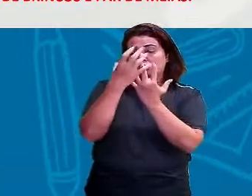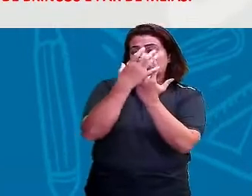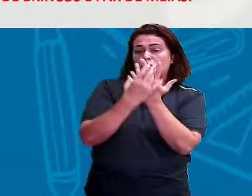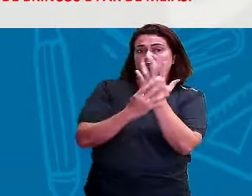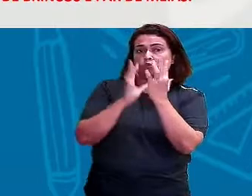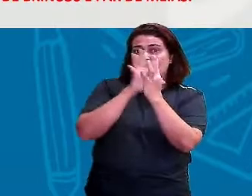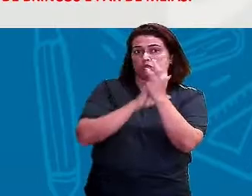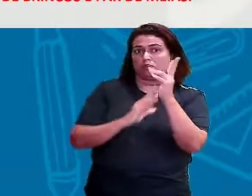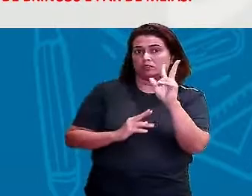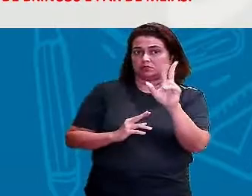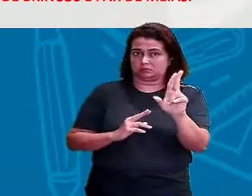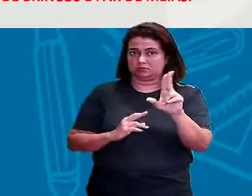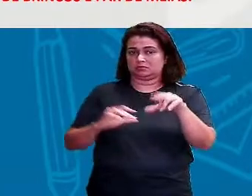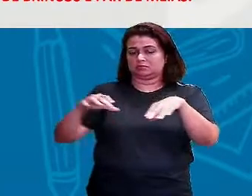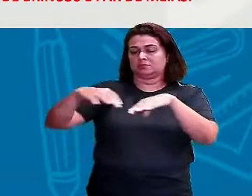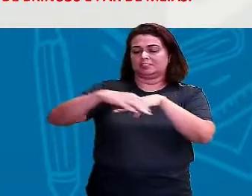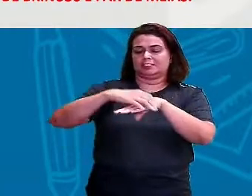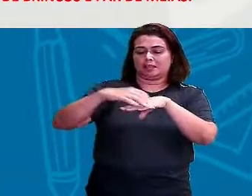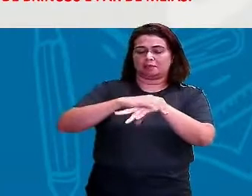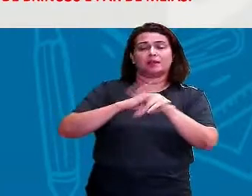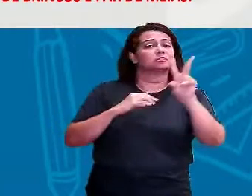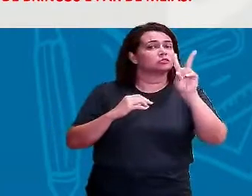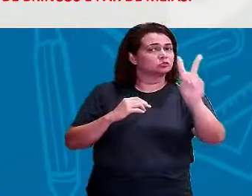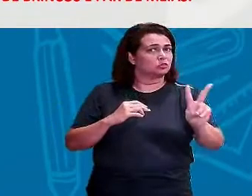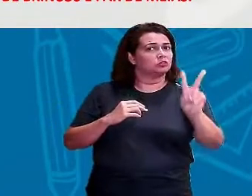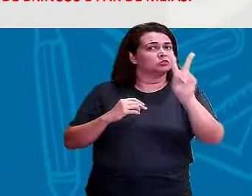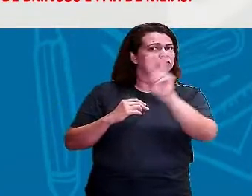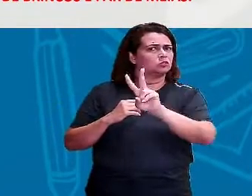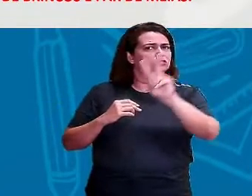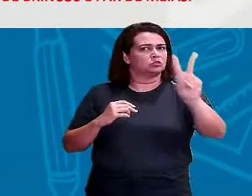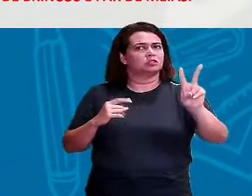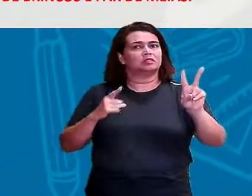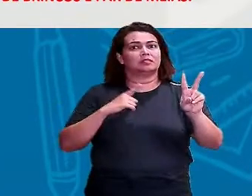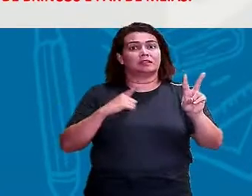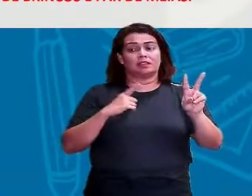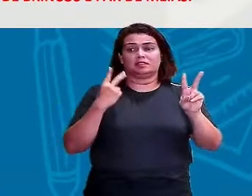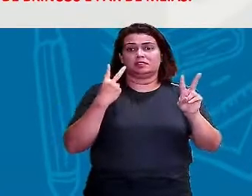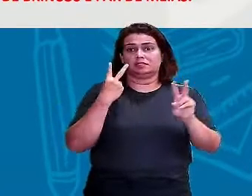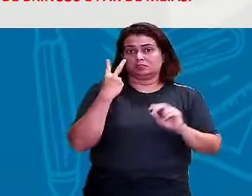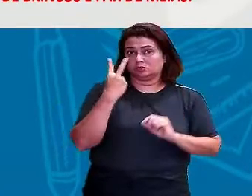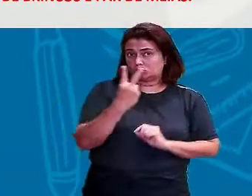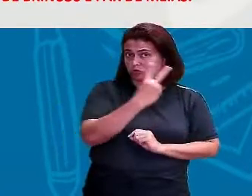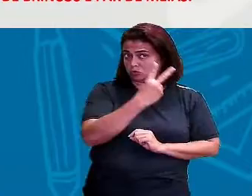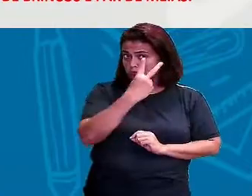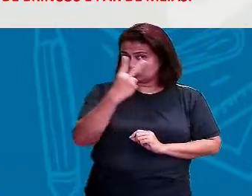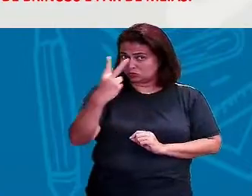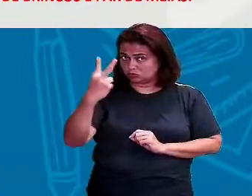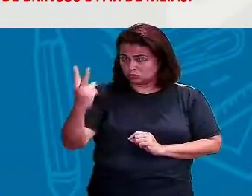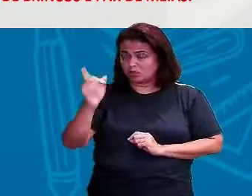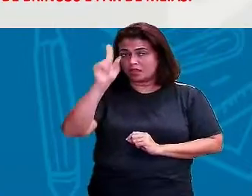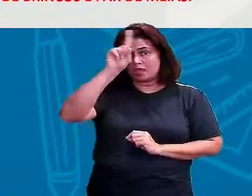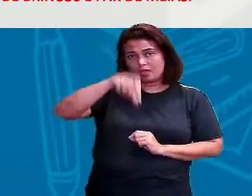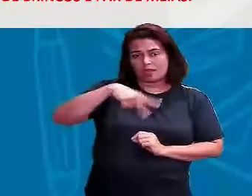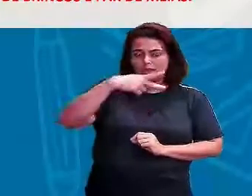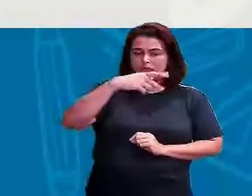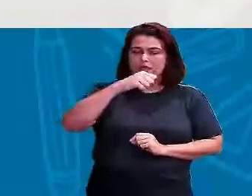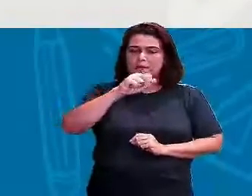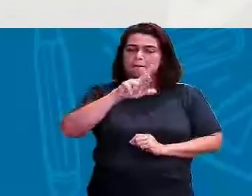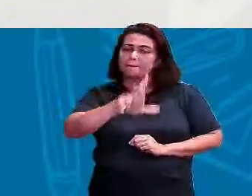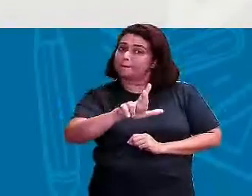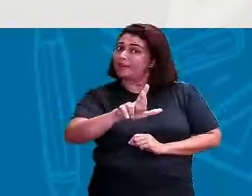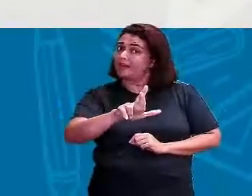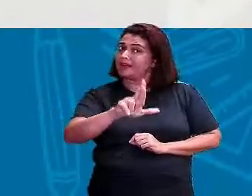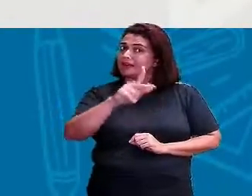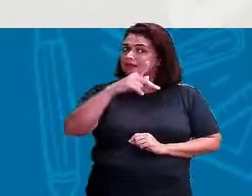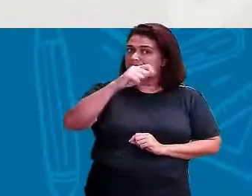luvas, par de sapatos, como foi dito. Então, tudo que a gente tiver de 2, a gente chama de par, tá certo? Então,